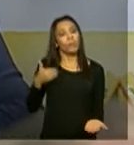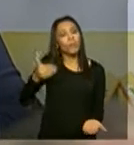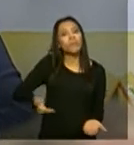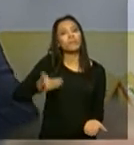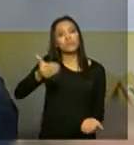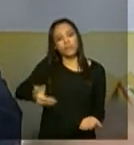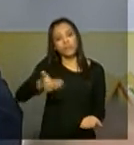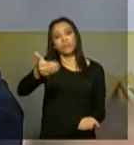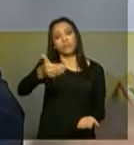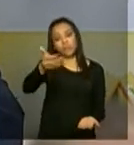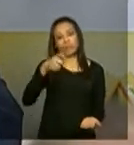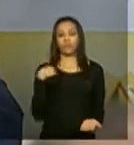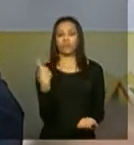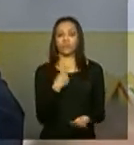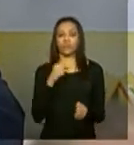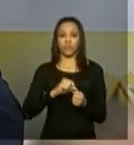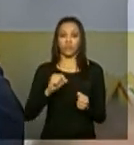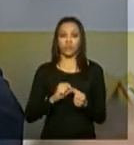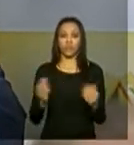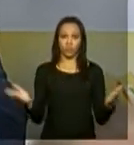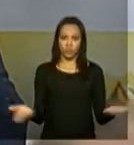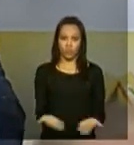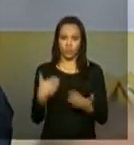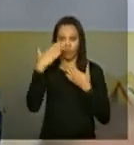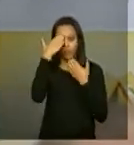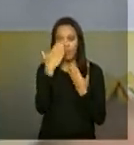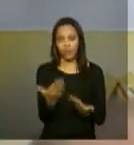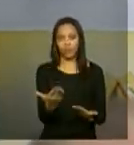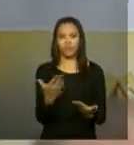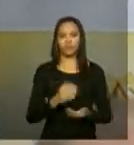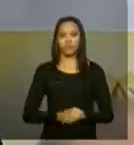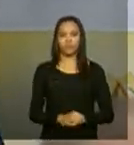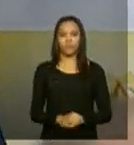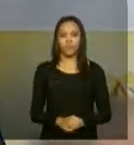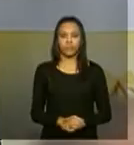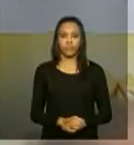que nós estamos realizando no dia de hoje muito obrigado